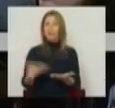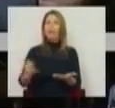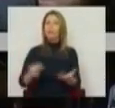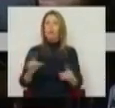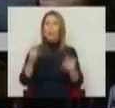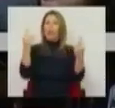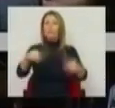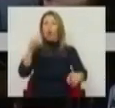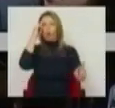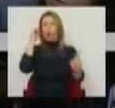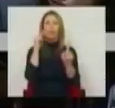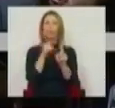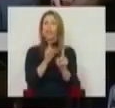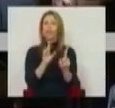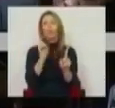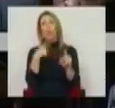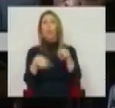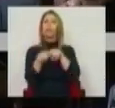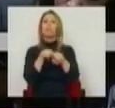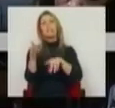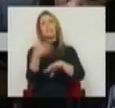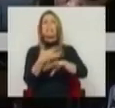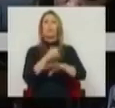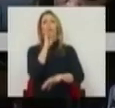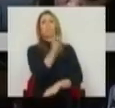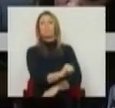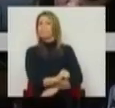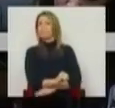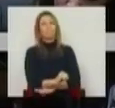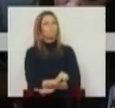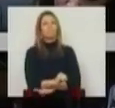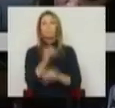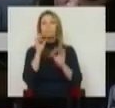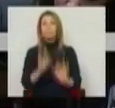apenas um objetivo, nem uma política setorial, mas uma